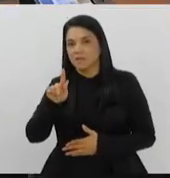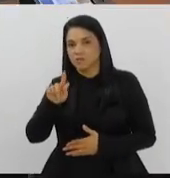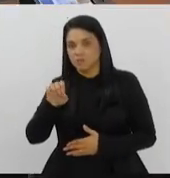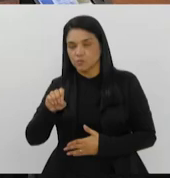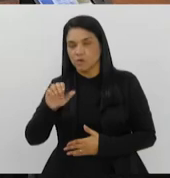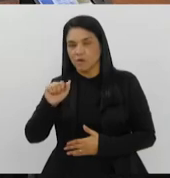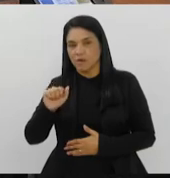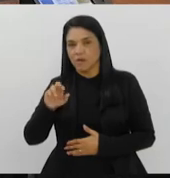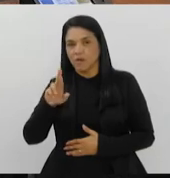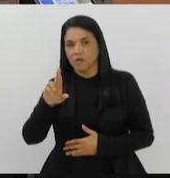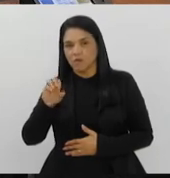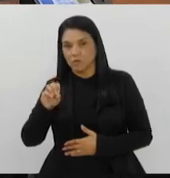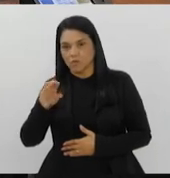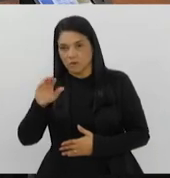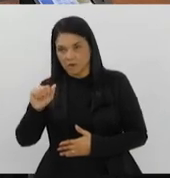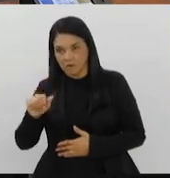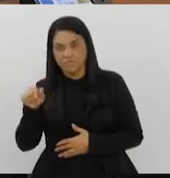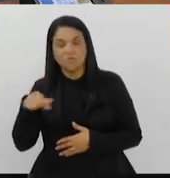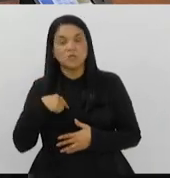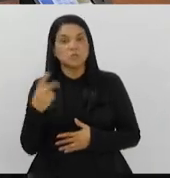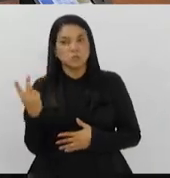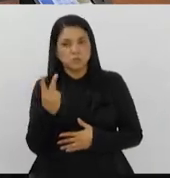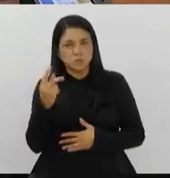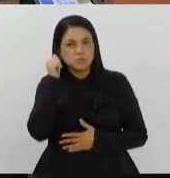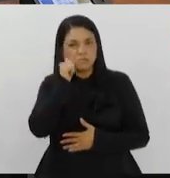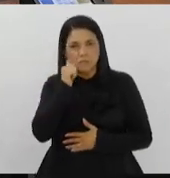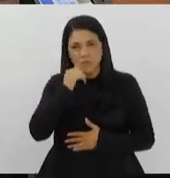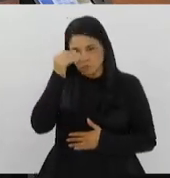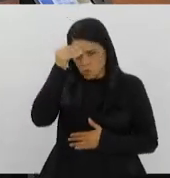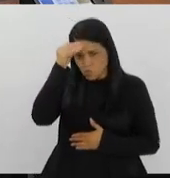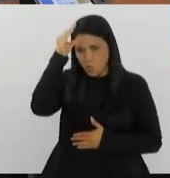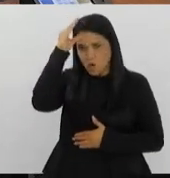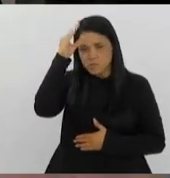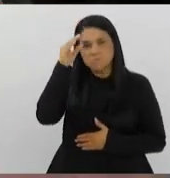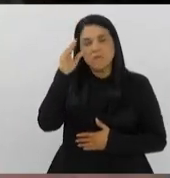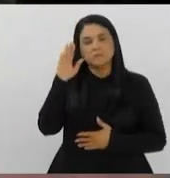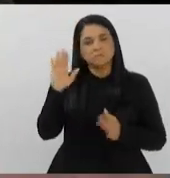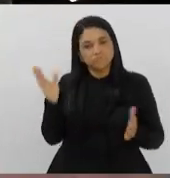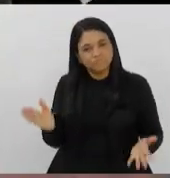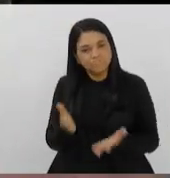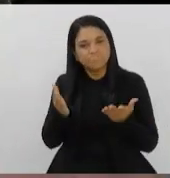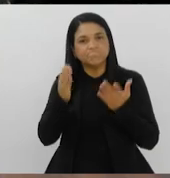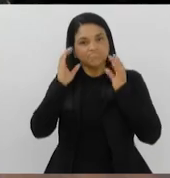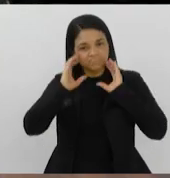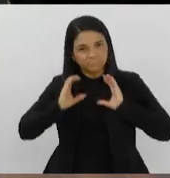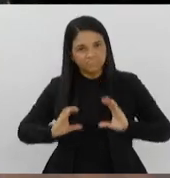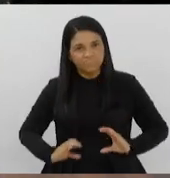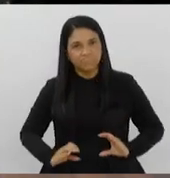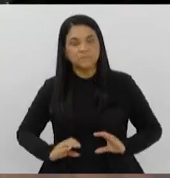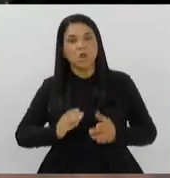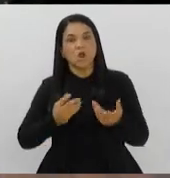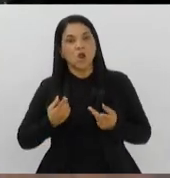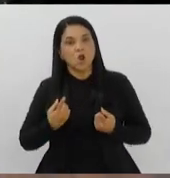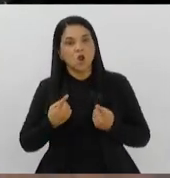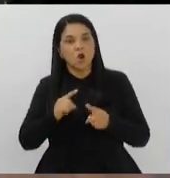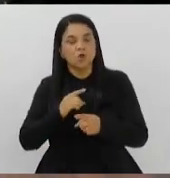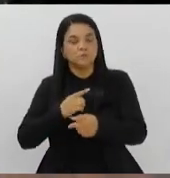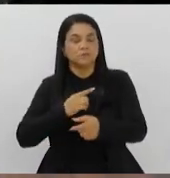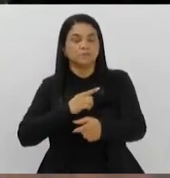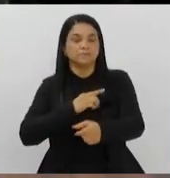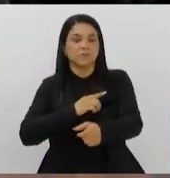que usam seu conhecimento para promover a cidadania, combater o racismo, o